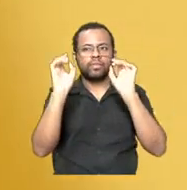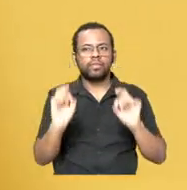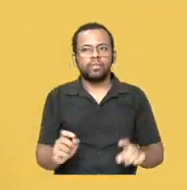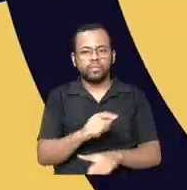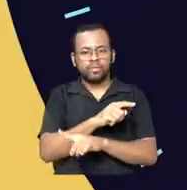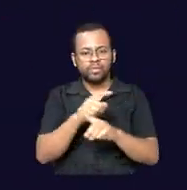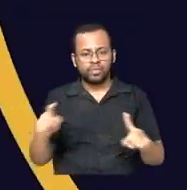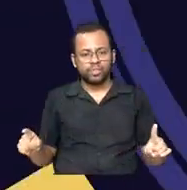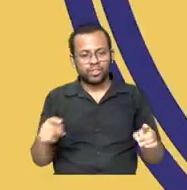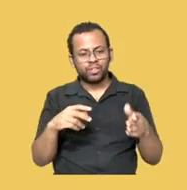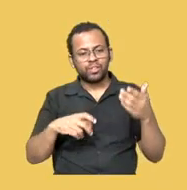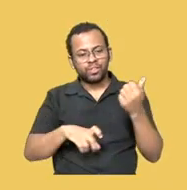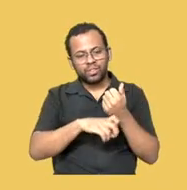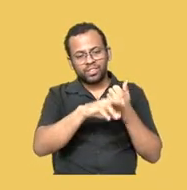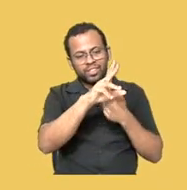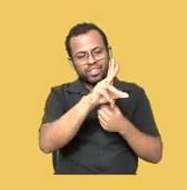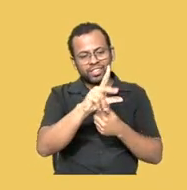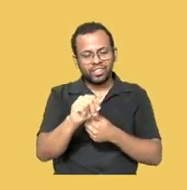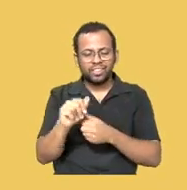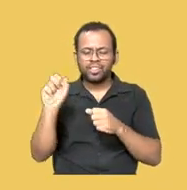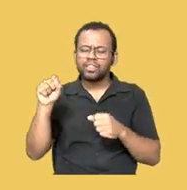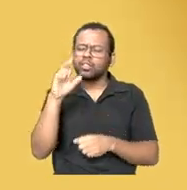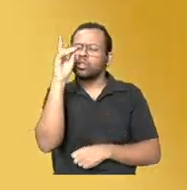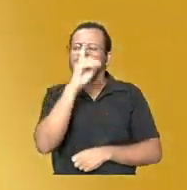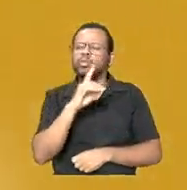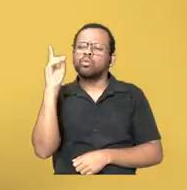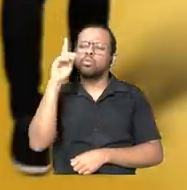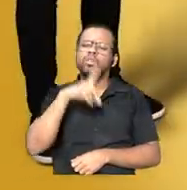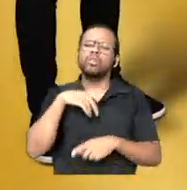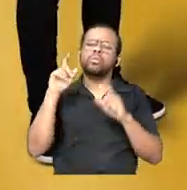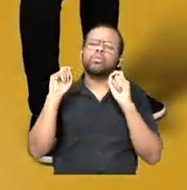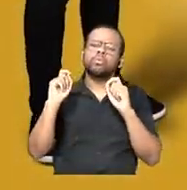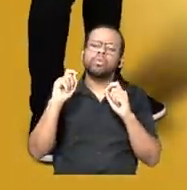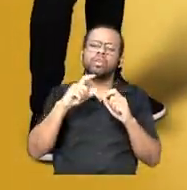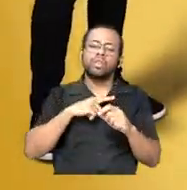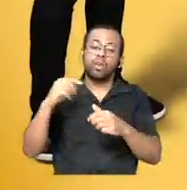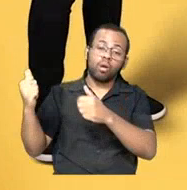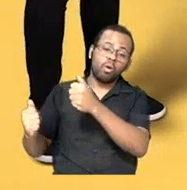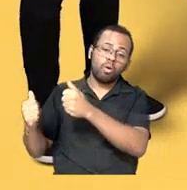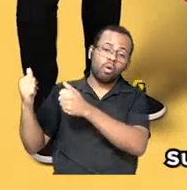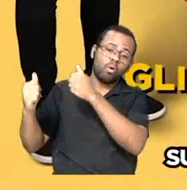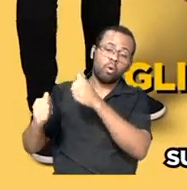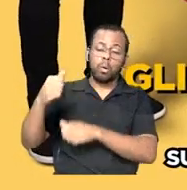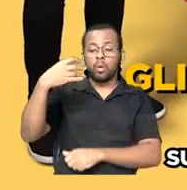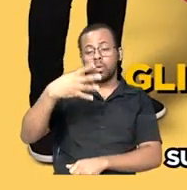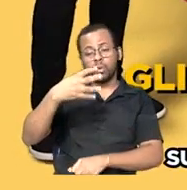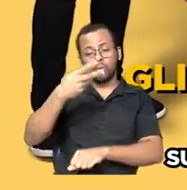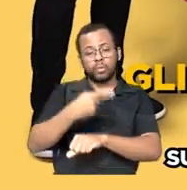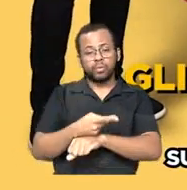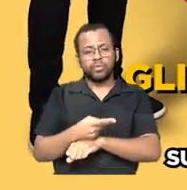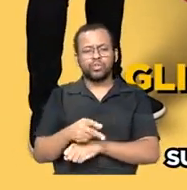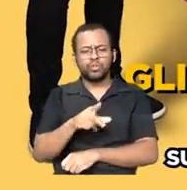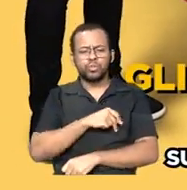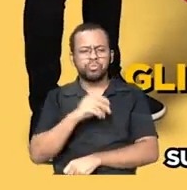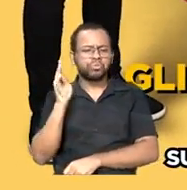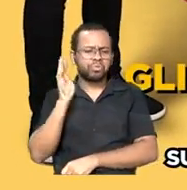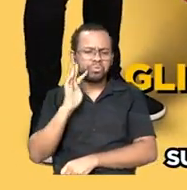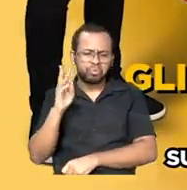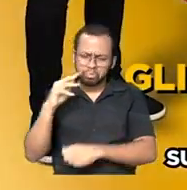você no caso Cap quem já que nesse domingão O que que tem tem um Corolla Zero no quarto prêmio